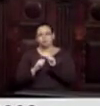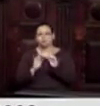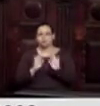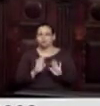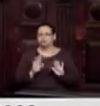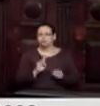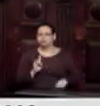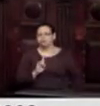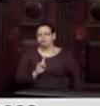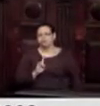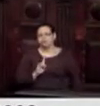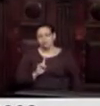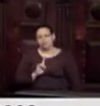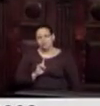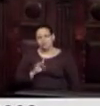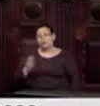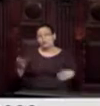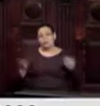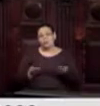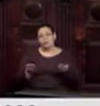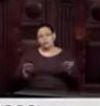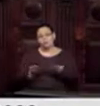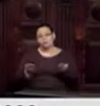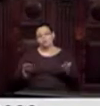Não. E agora,